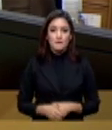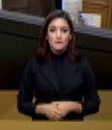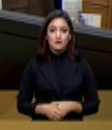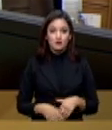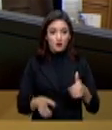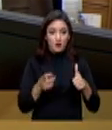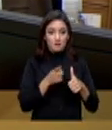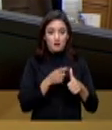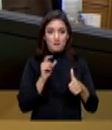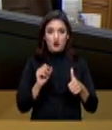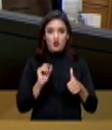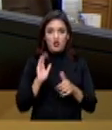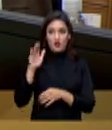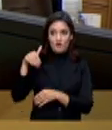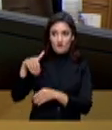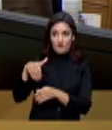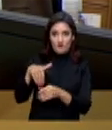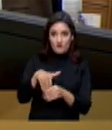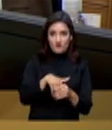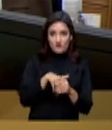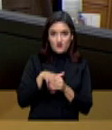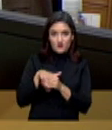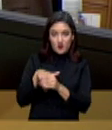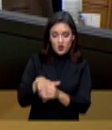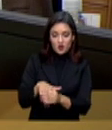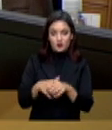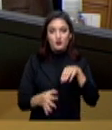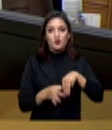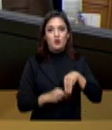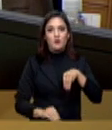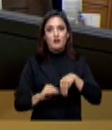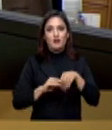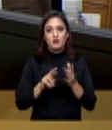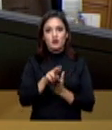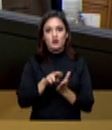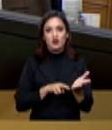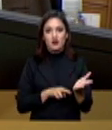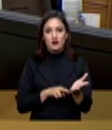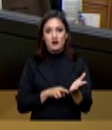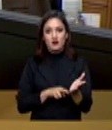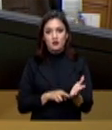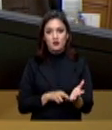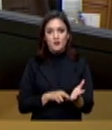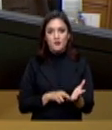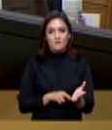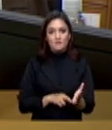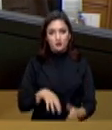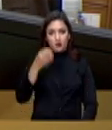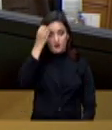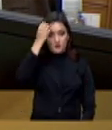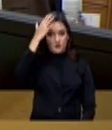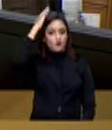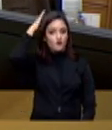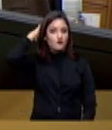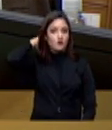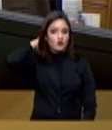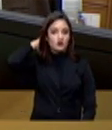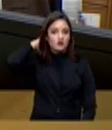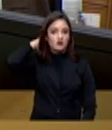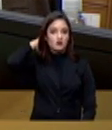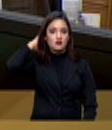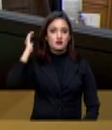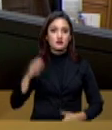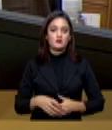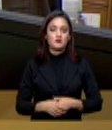primeira delas é que o voto de sua excelência o eminente Ministro relator Ministro Luiz fux que fez